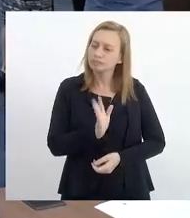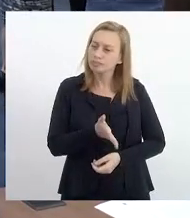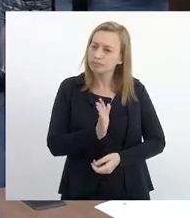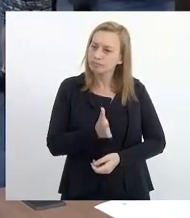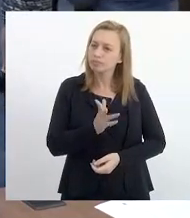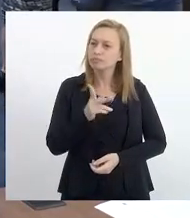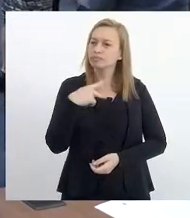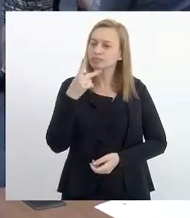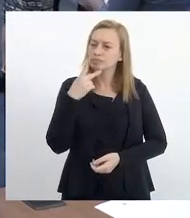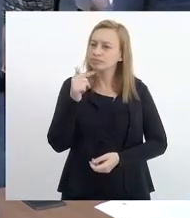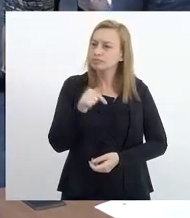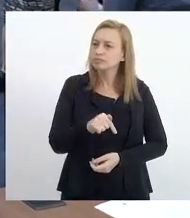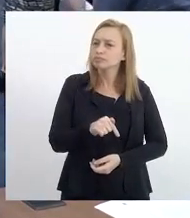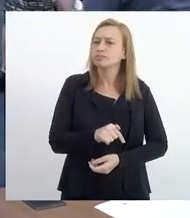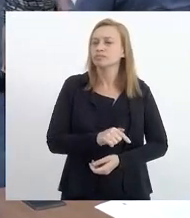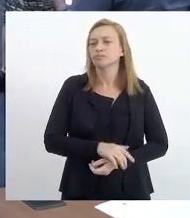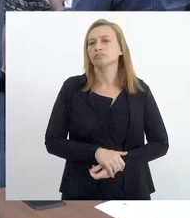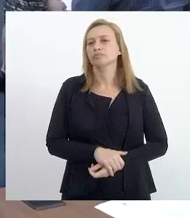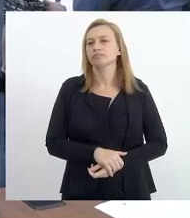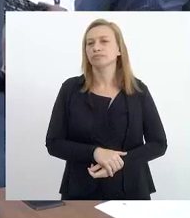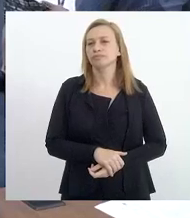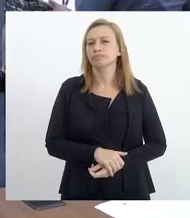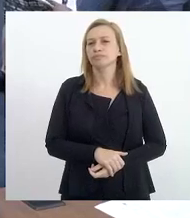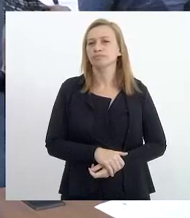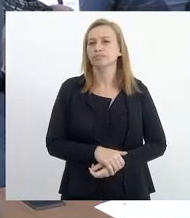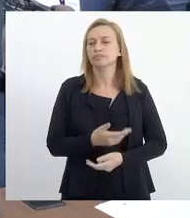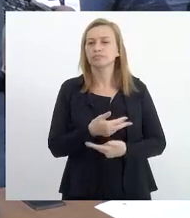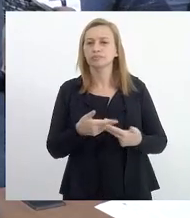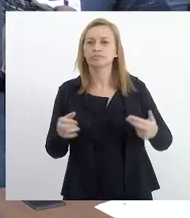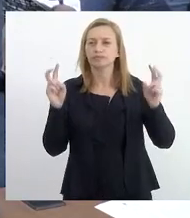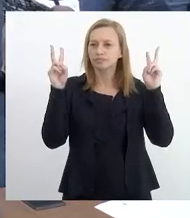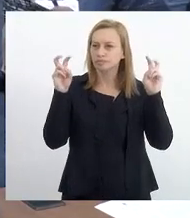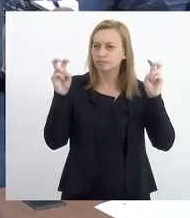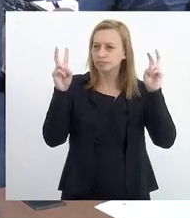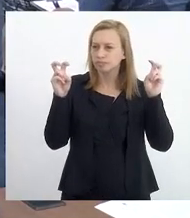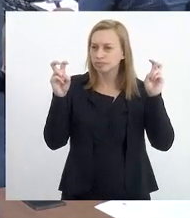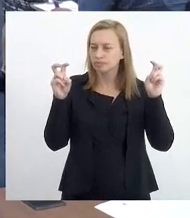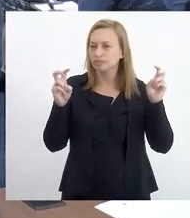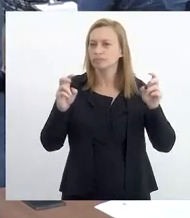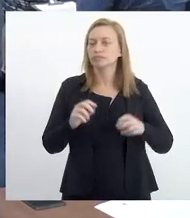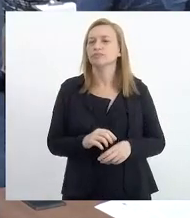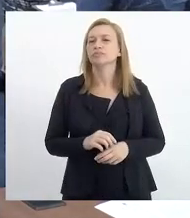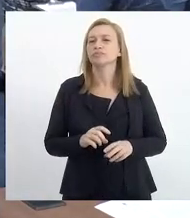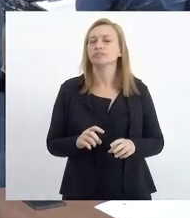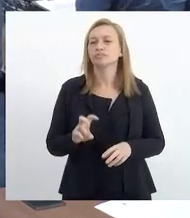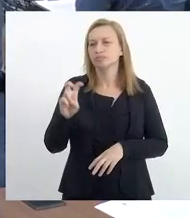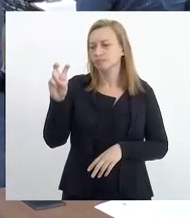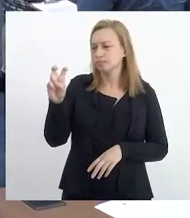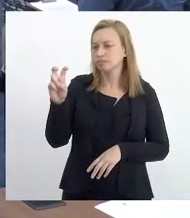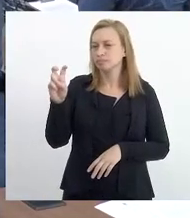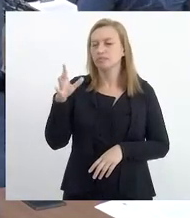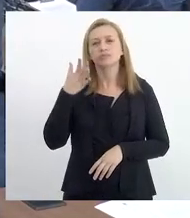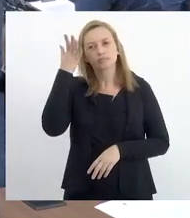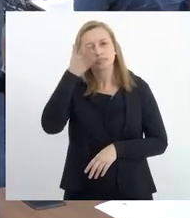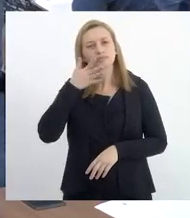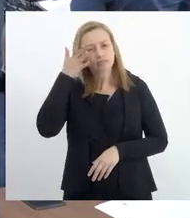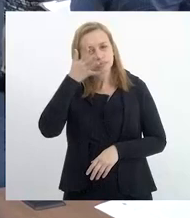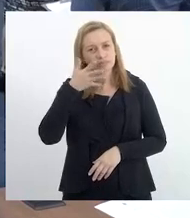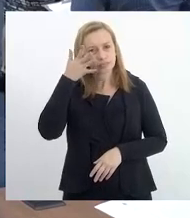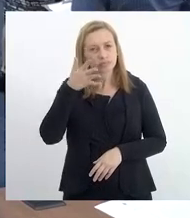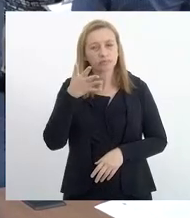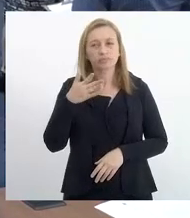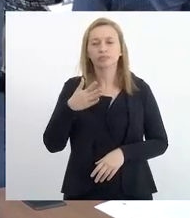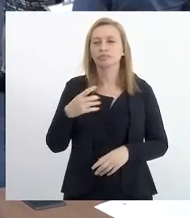foi mencionada aqui uma série de questões inerentes a essas 5 mensagens que nos causam